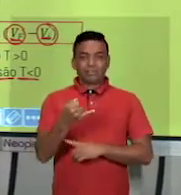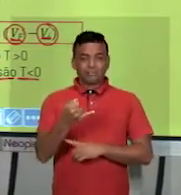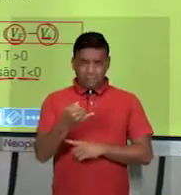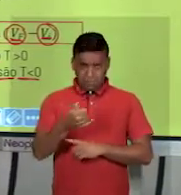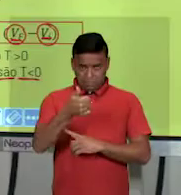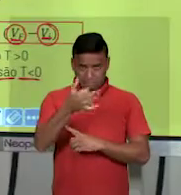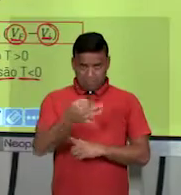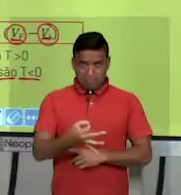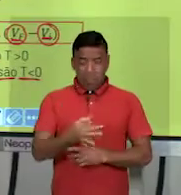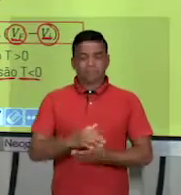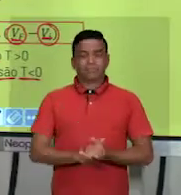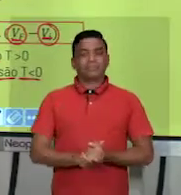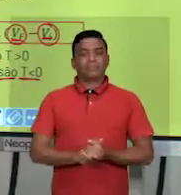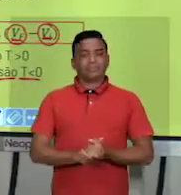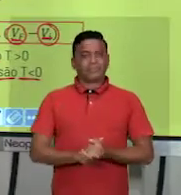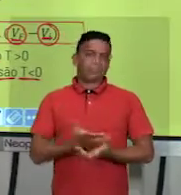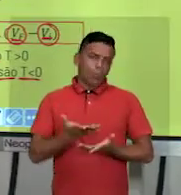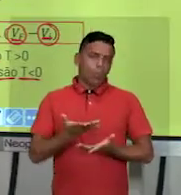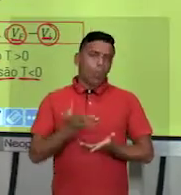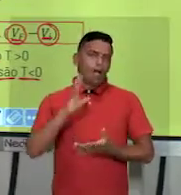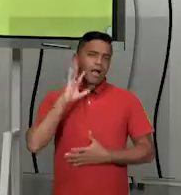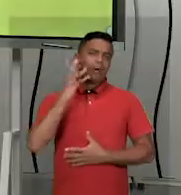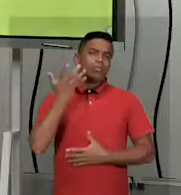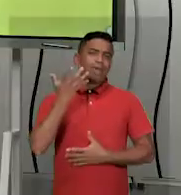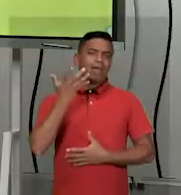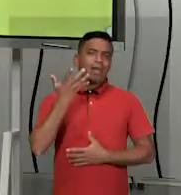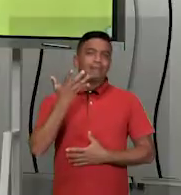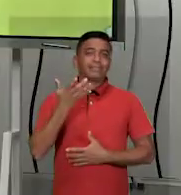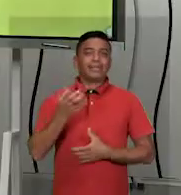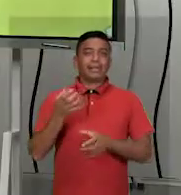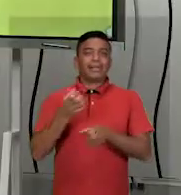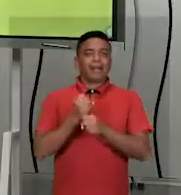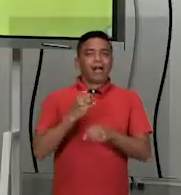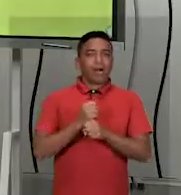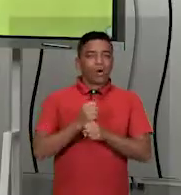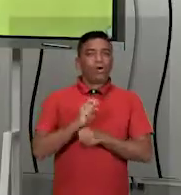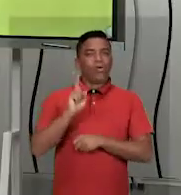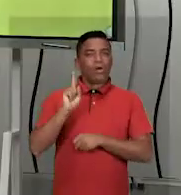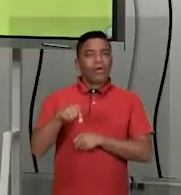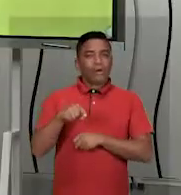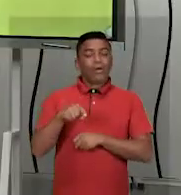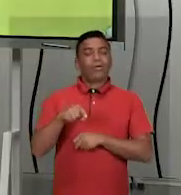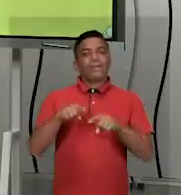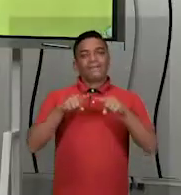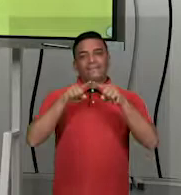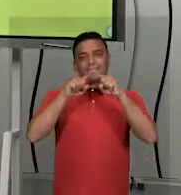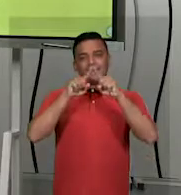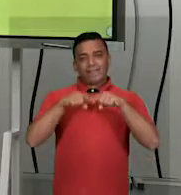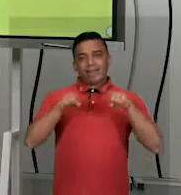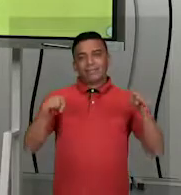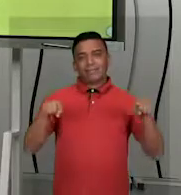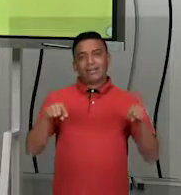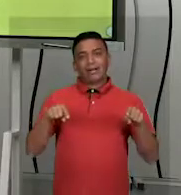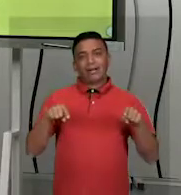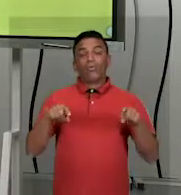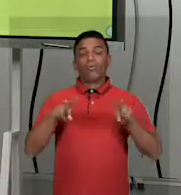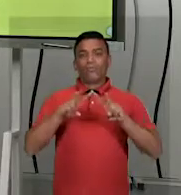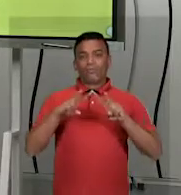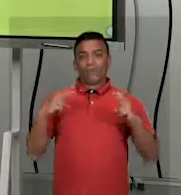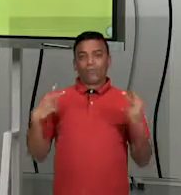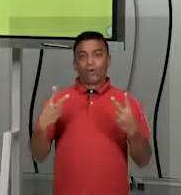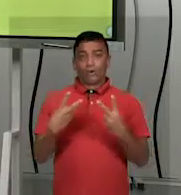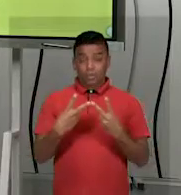Então, o trabalho aqui, nesse caso, então, vai ser medido através da variação do volume. Sempre que houver